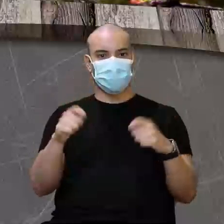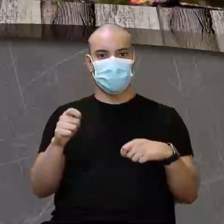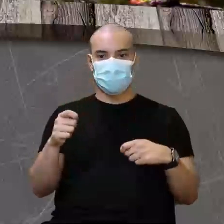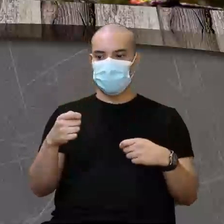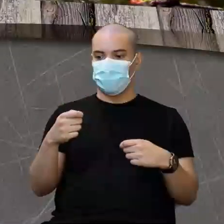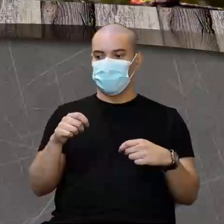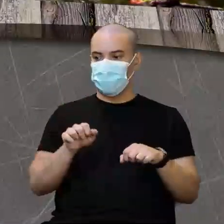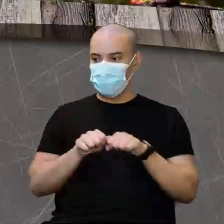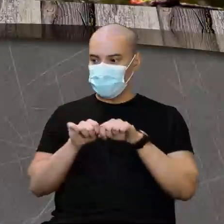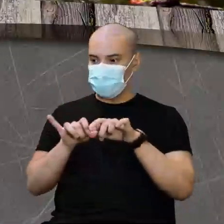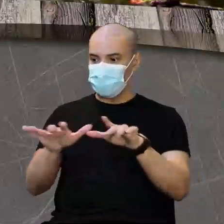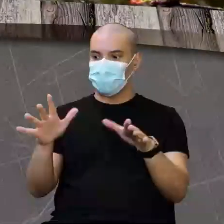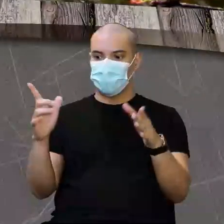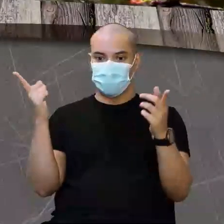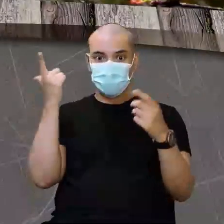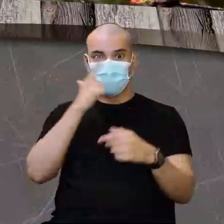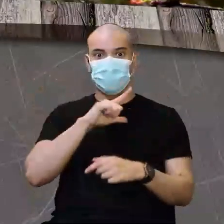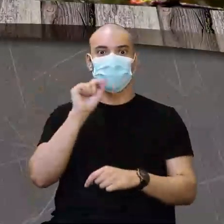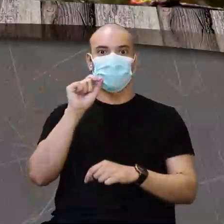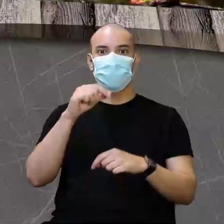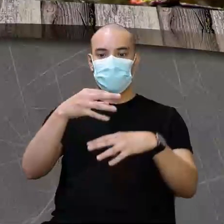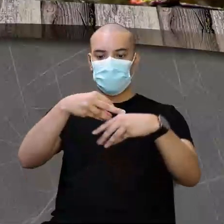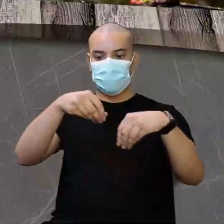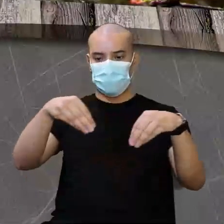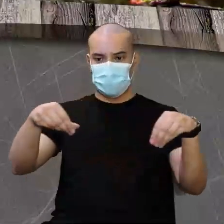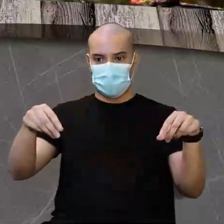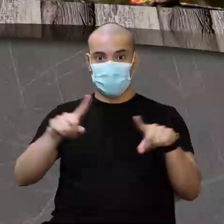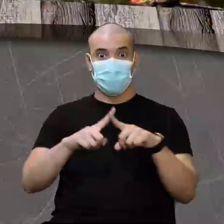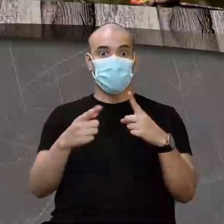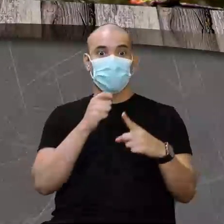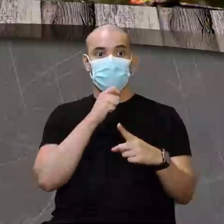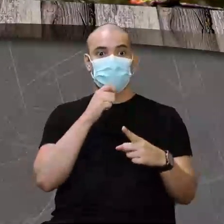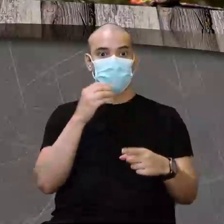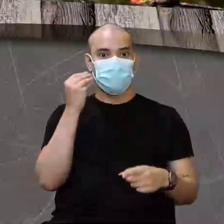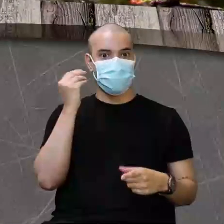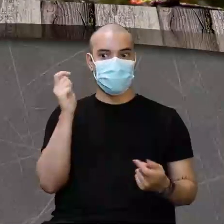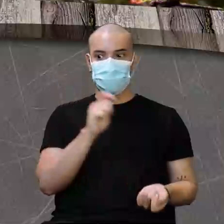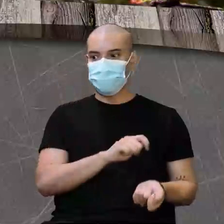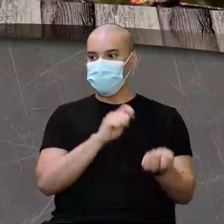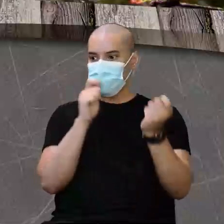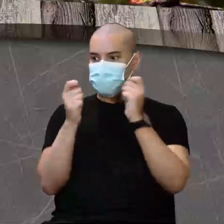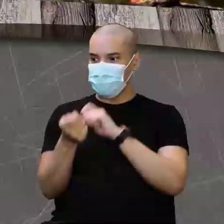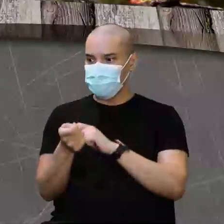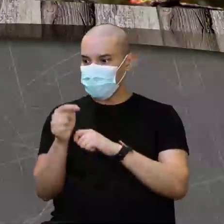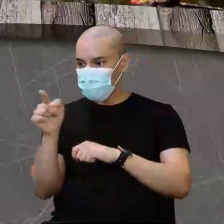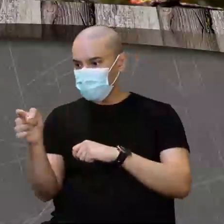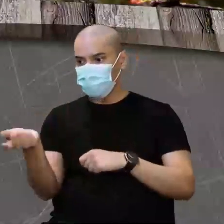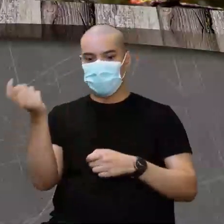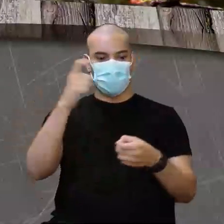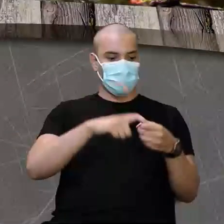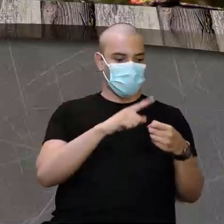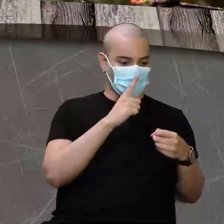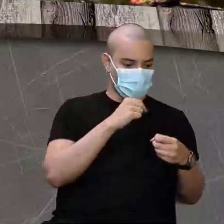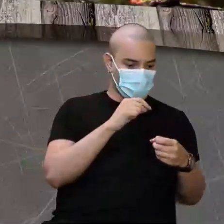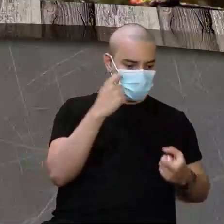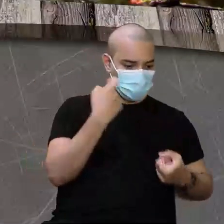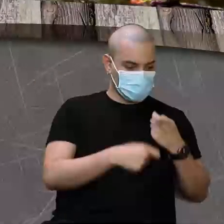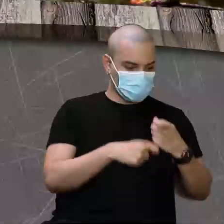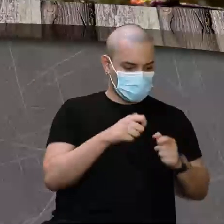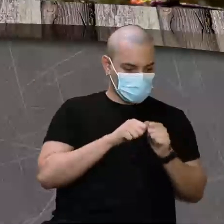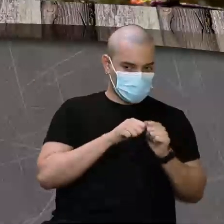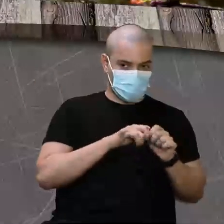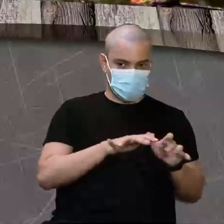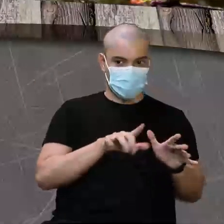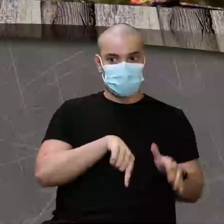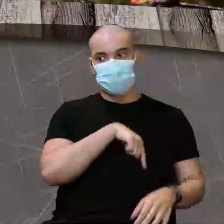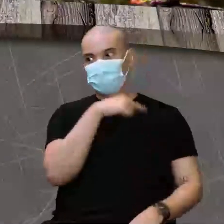que vão agora alcançar o meio terrestre, mas ainda adaptados com o ciclo reprodutivo no ambiente aquático, tá? Então,